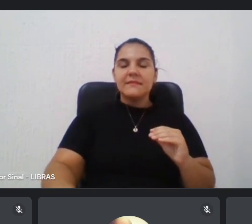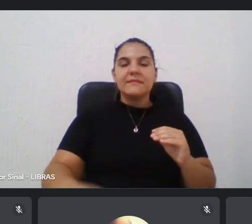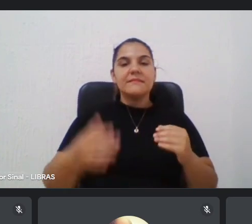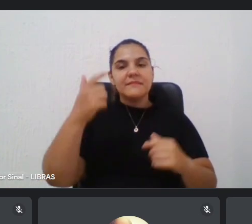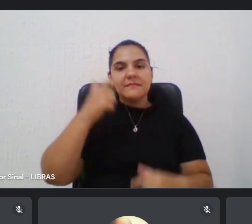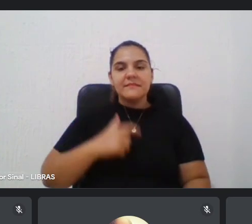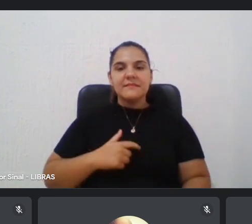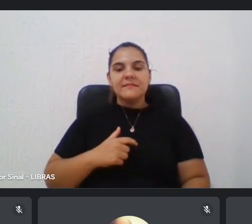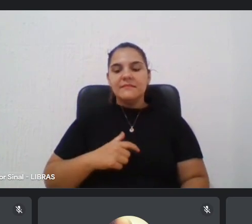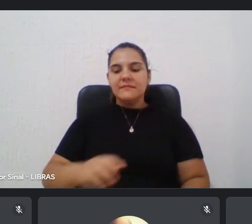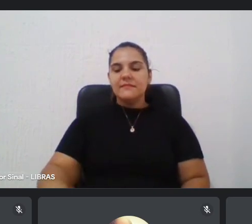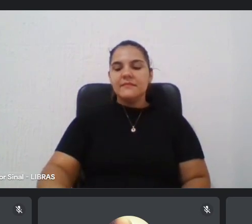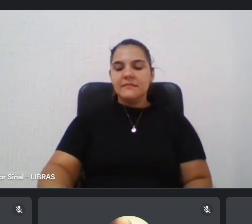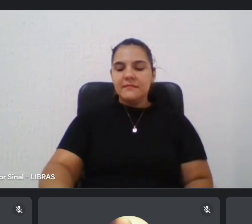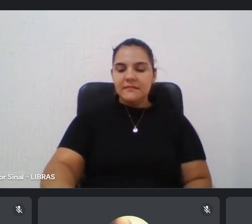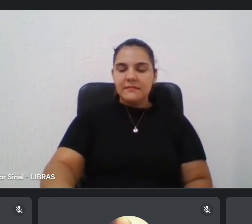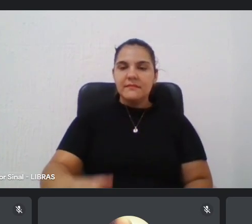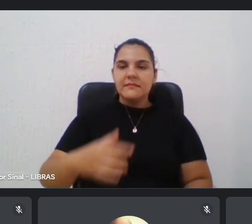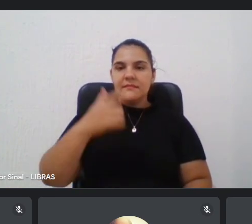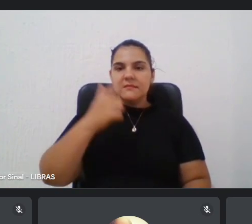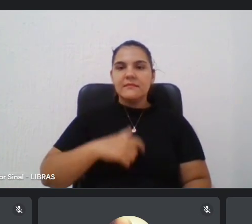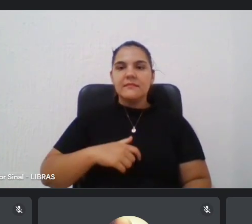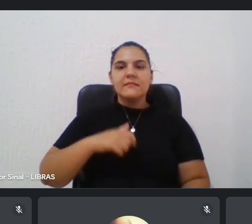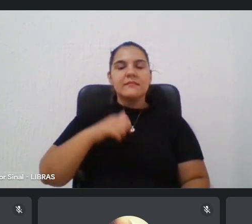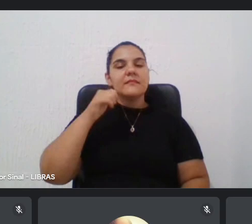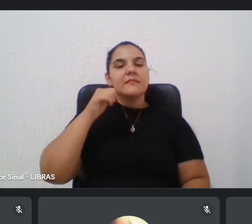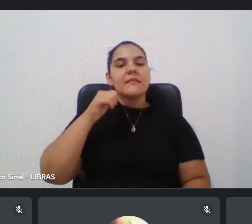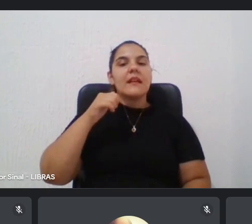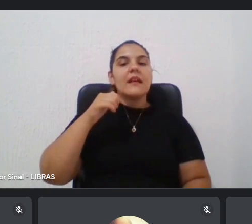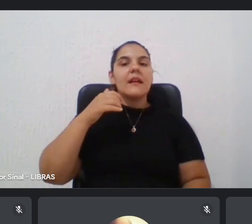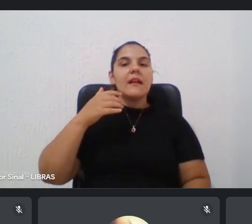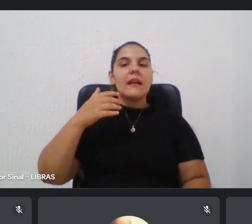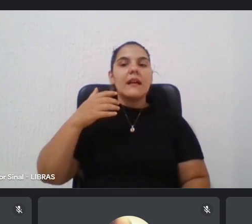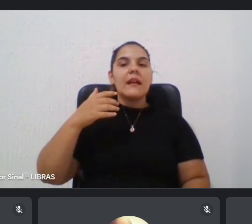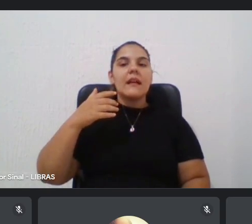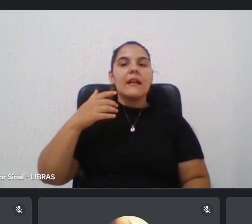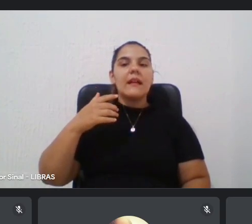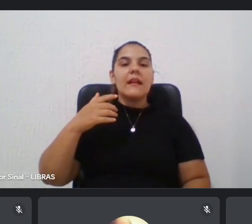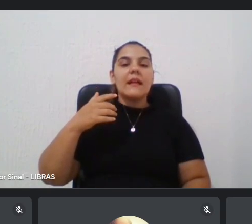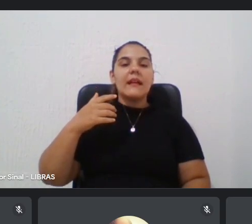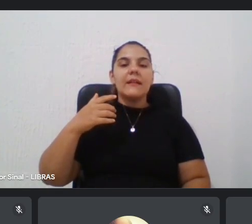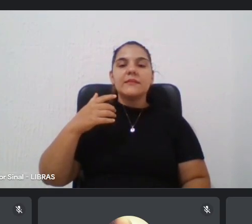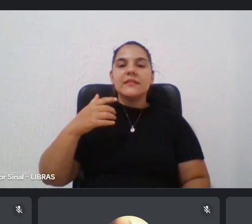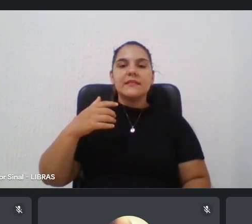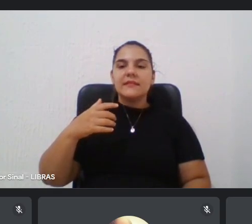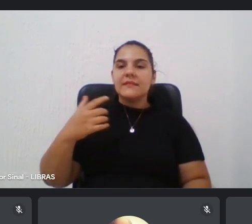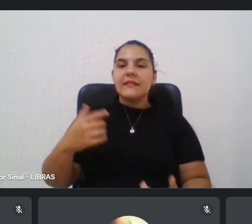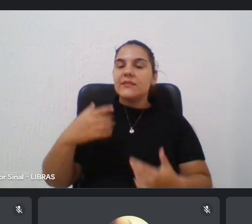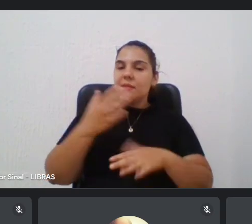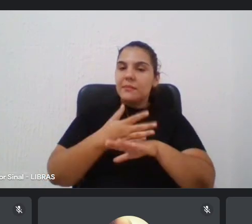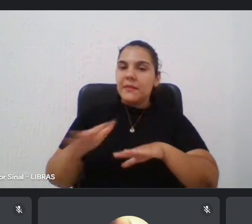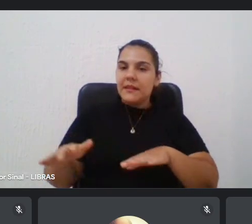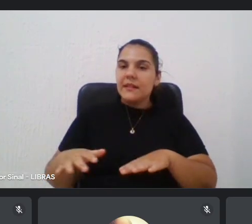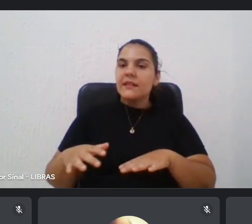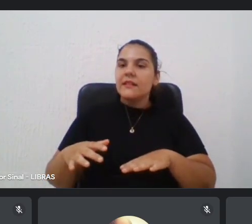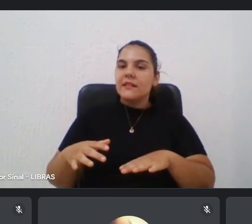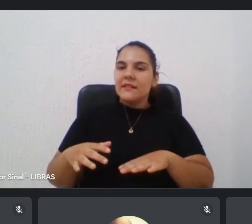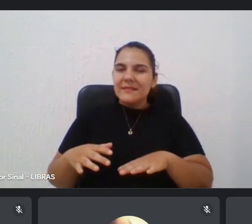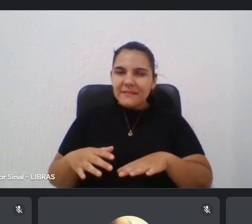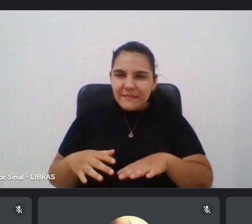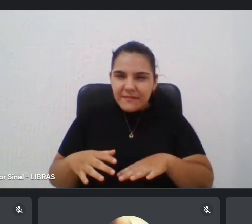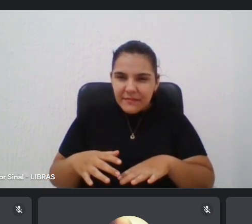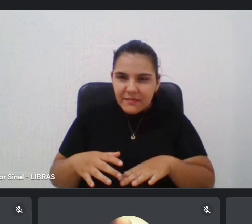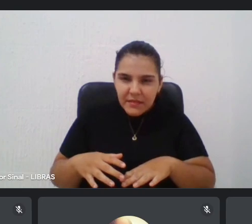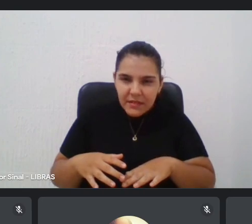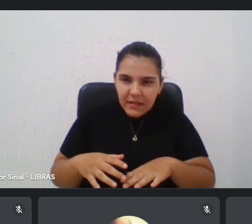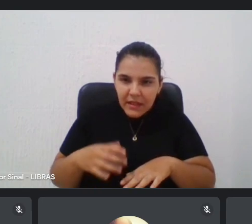pessoa não binária, branca, dos cabelos fecheados, de cedas pretas, nariz grandinho. Estou preto. Atrás de mim tem